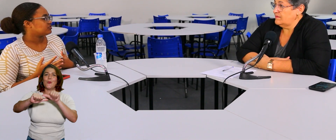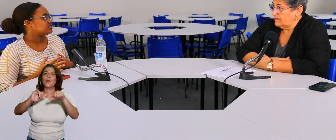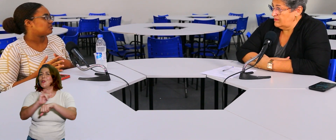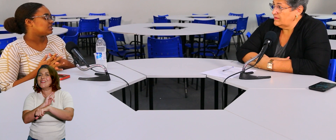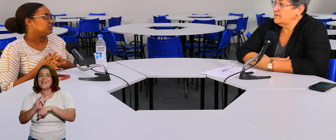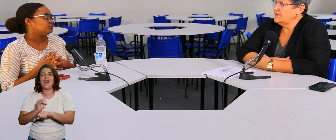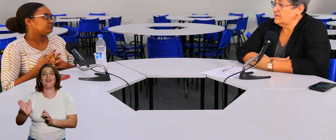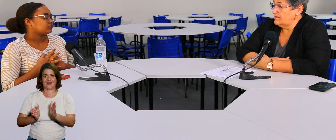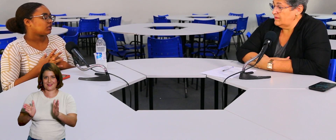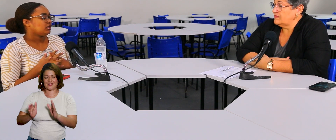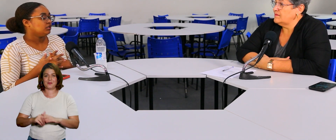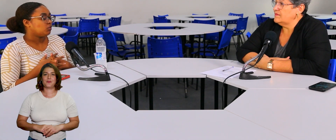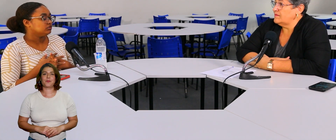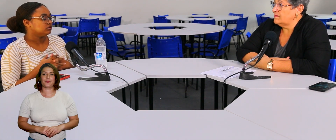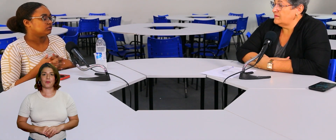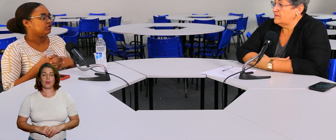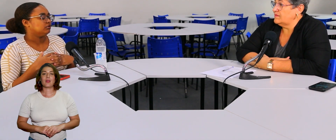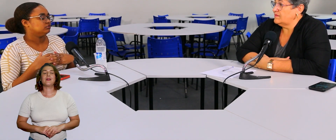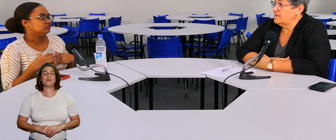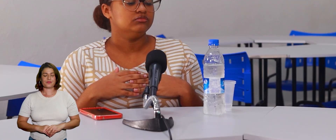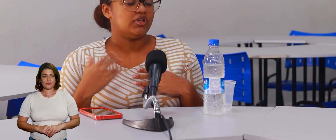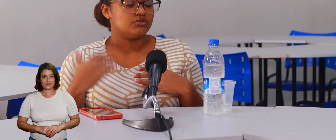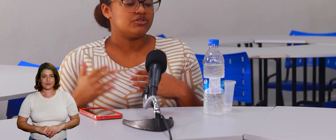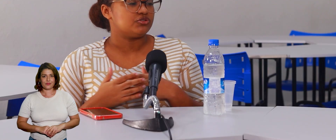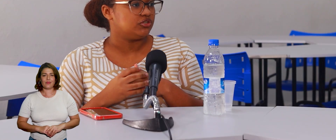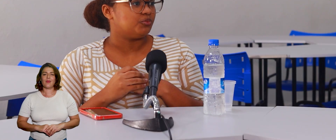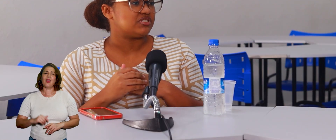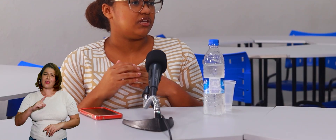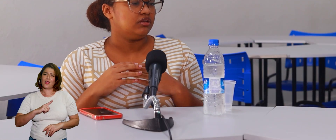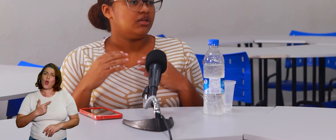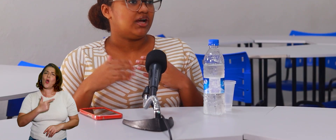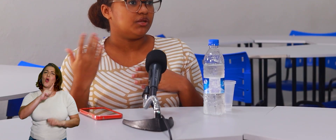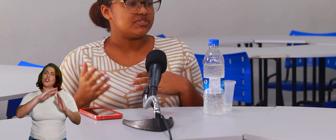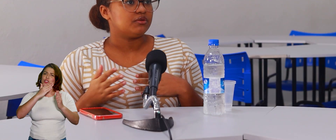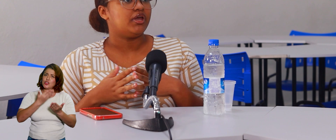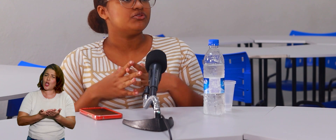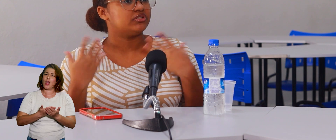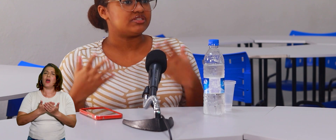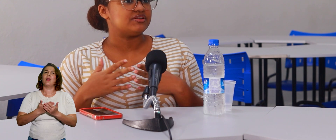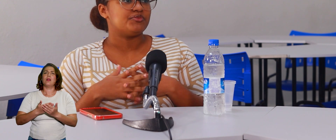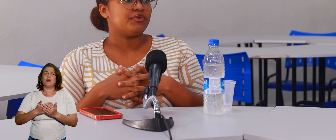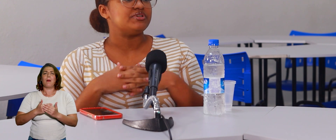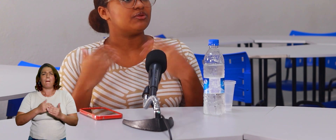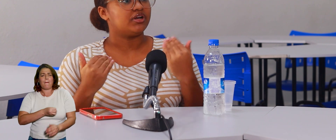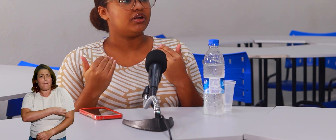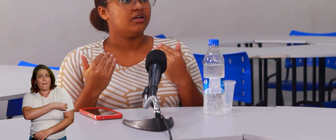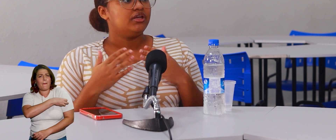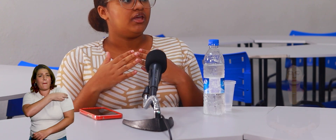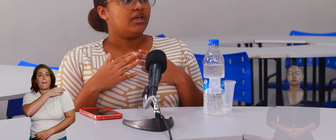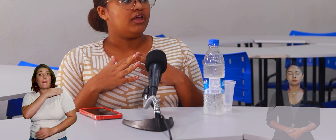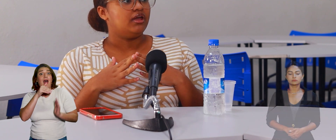essa questão de acessibilidade. E quando as outras escolas que eu passei até o ensino médio, todas elas, a mesma coisa.